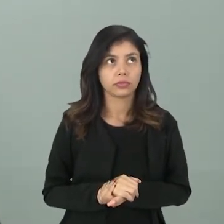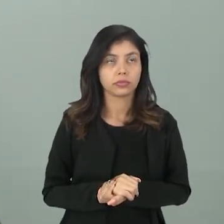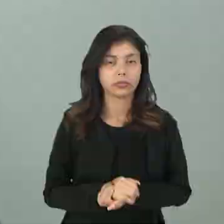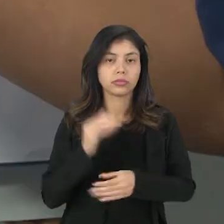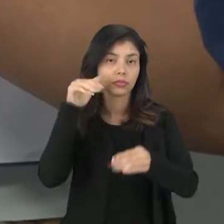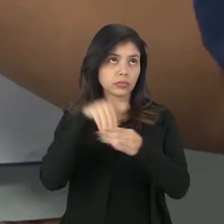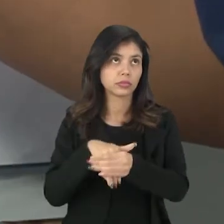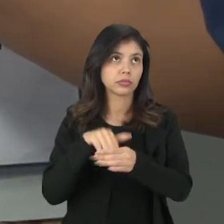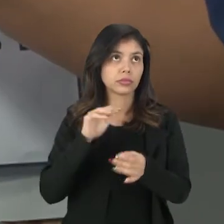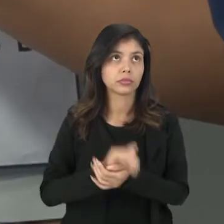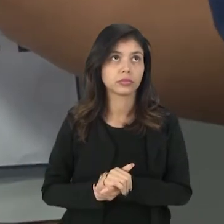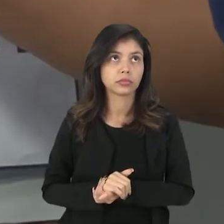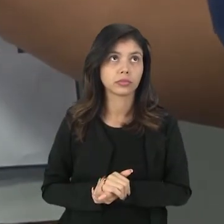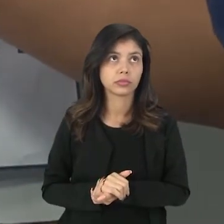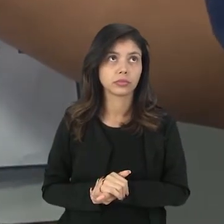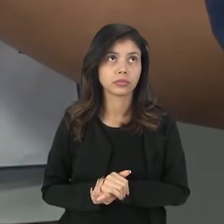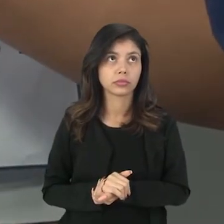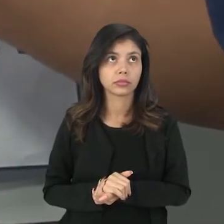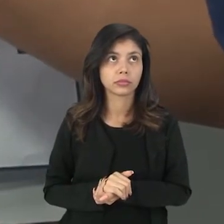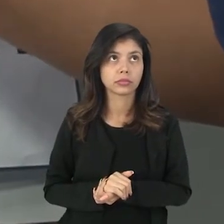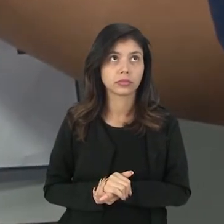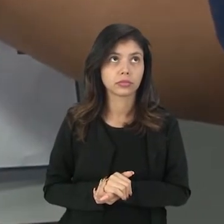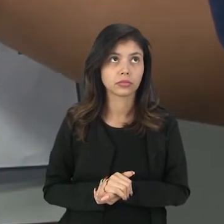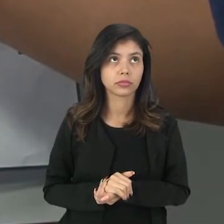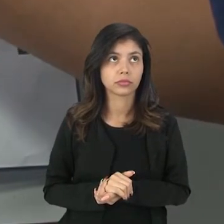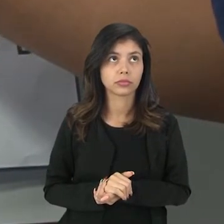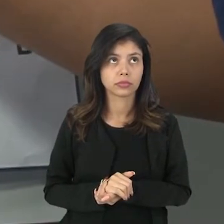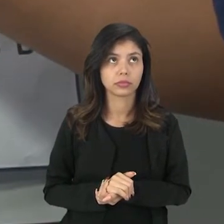de votos dos 2 personagens